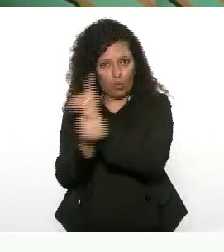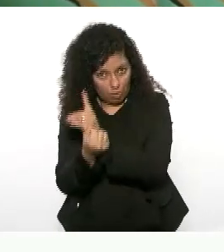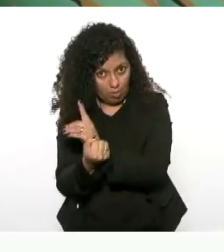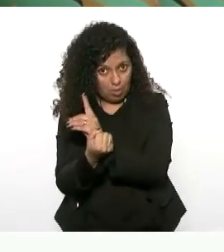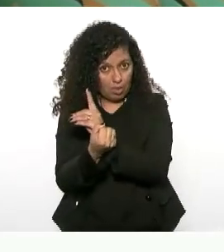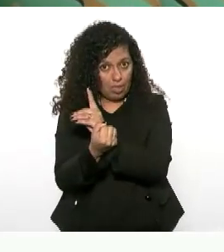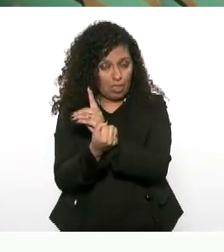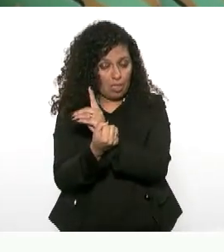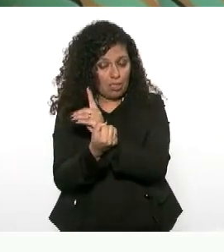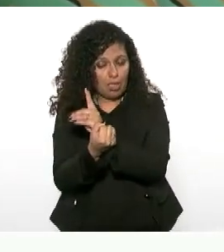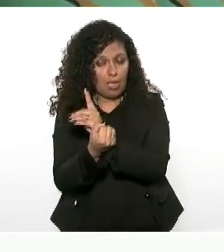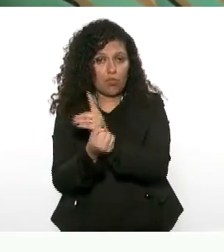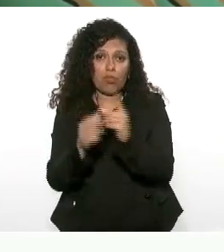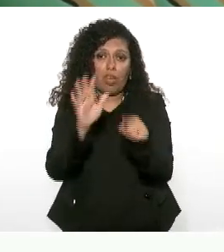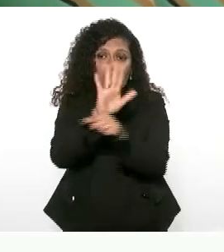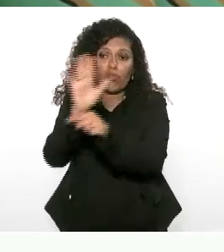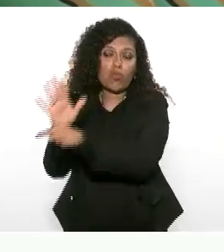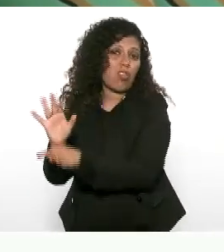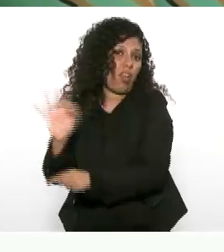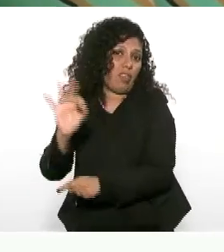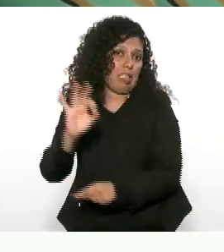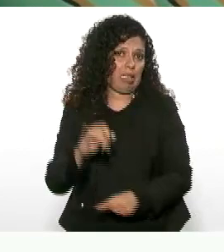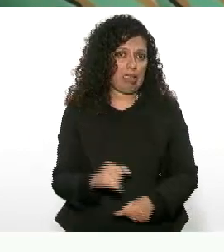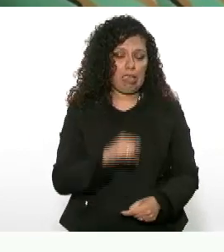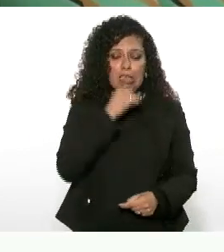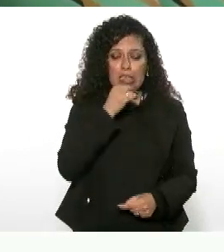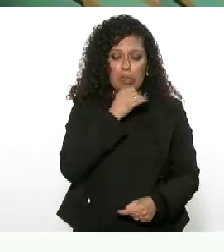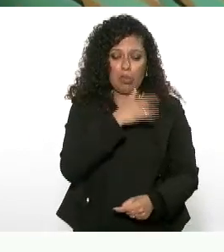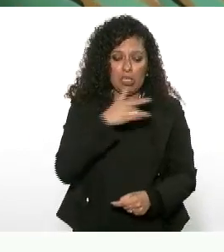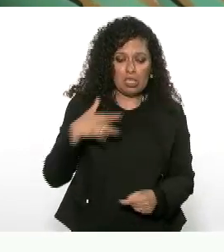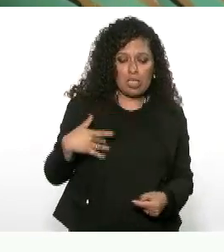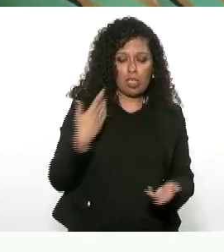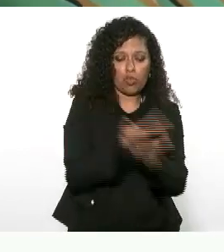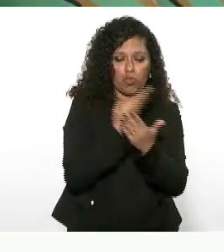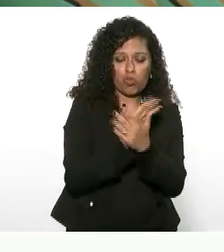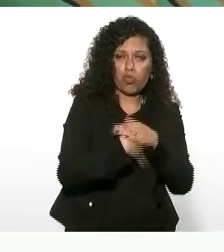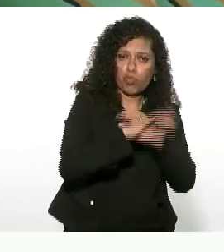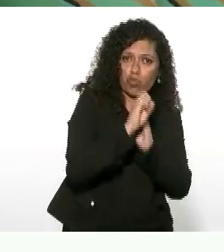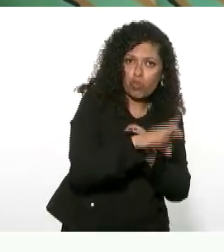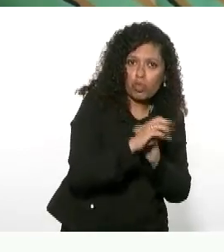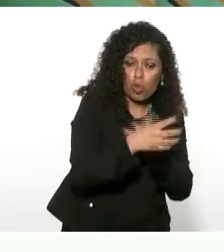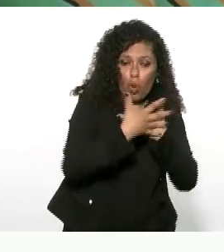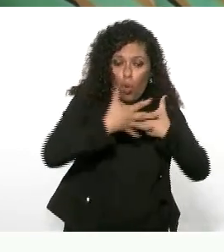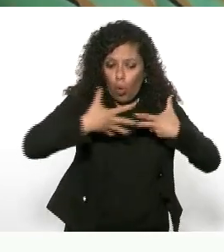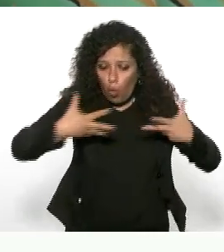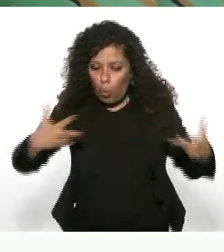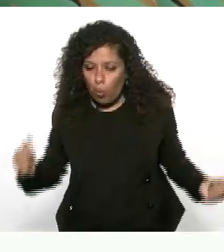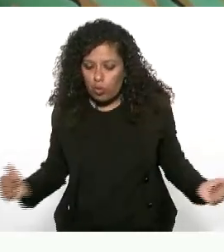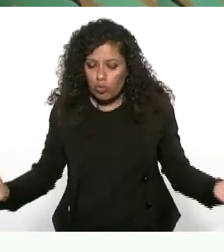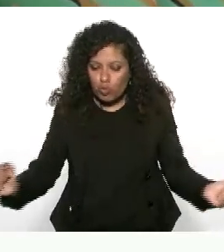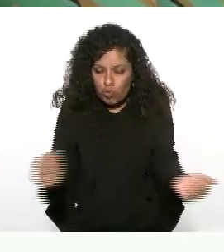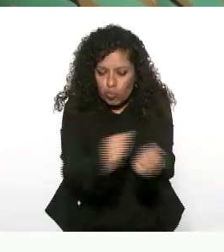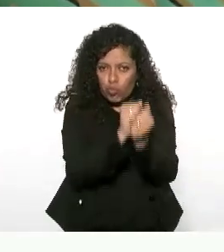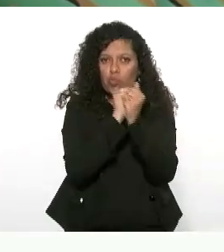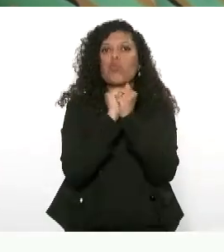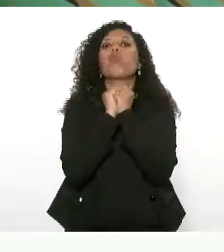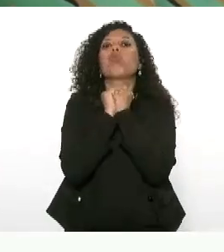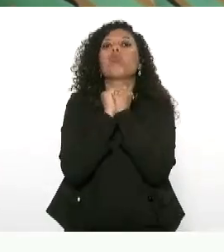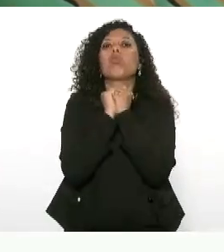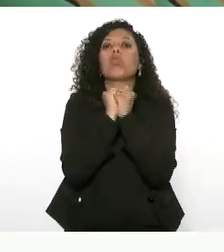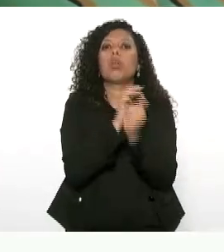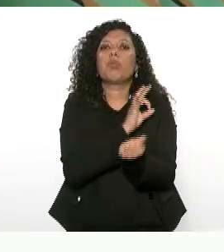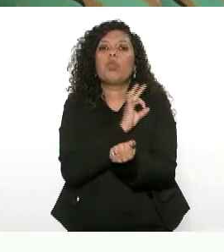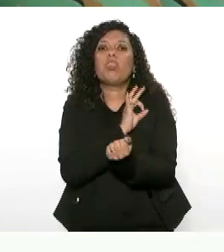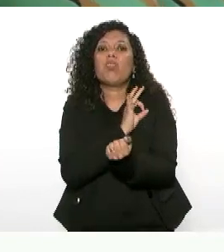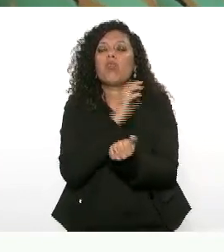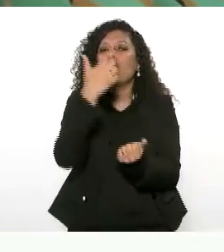desse projeto de lei, né, a questão de saúde, educação, saneamento, tudo que deveria vir carreado junto com a polícia e que